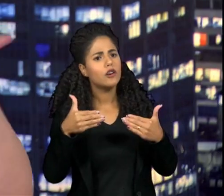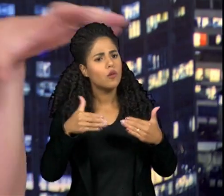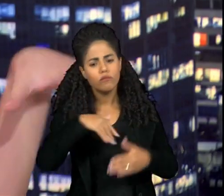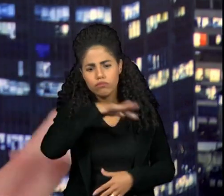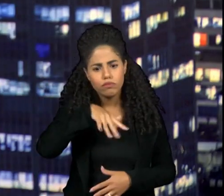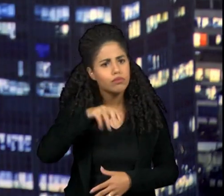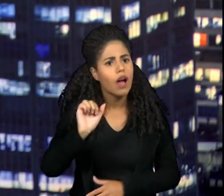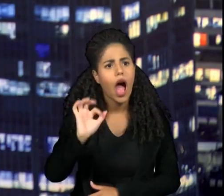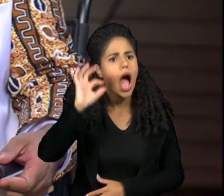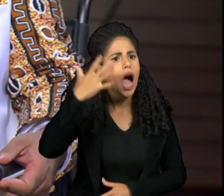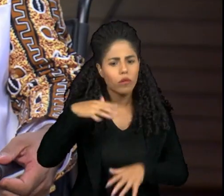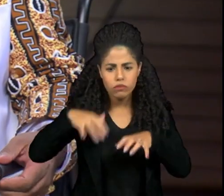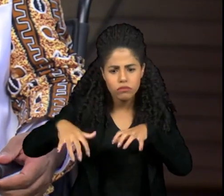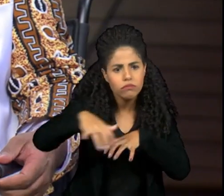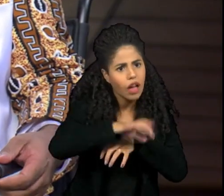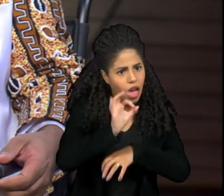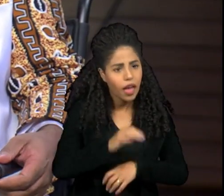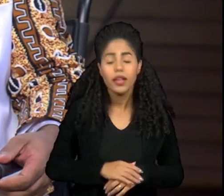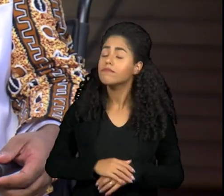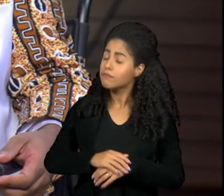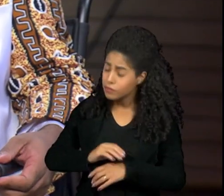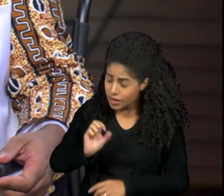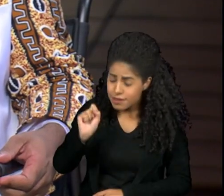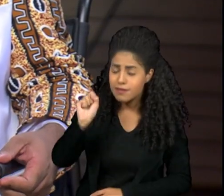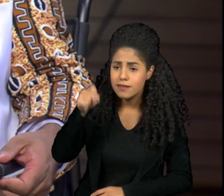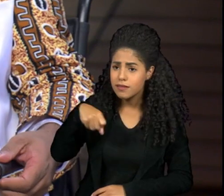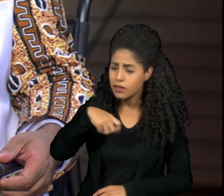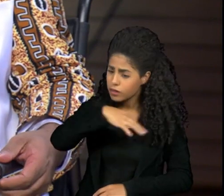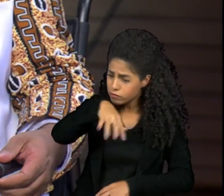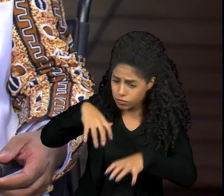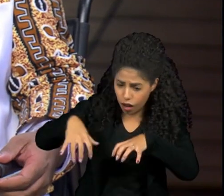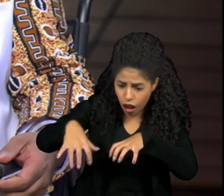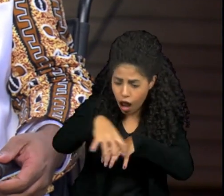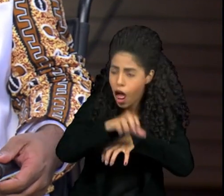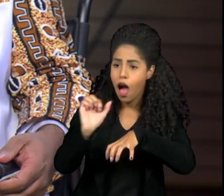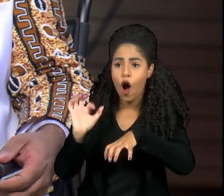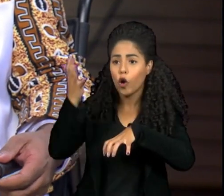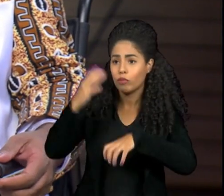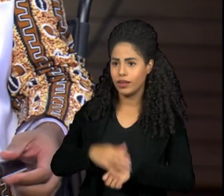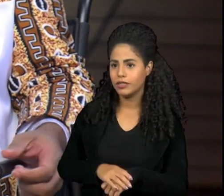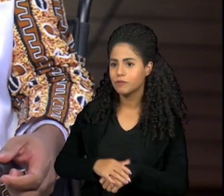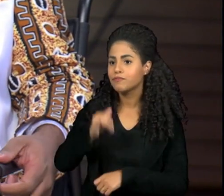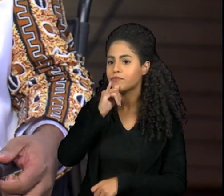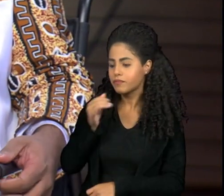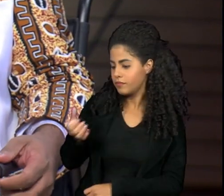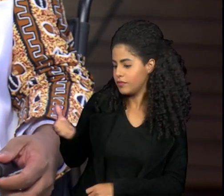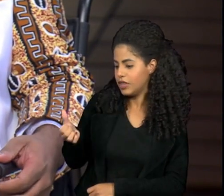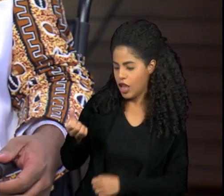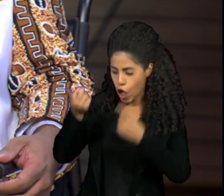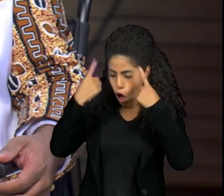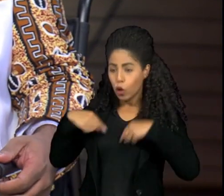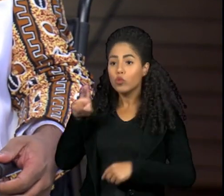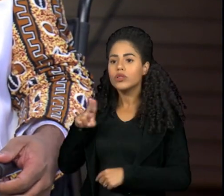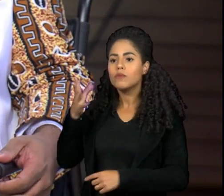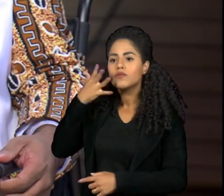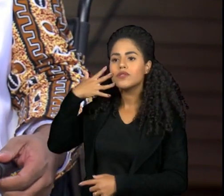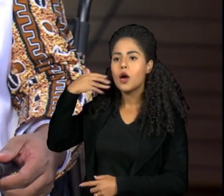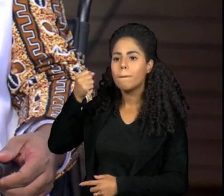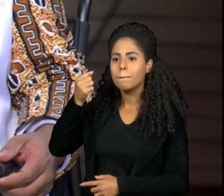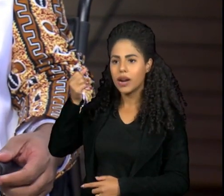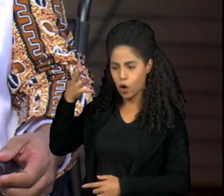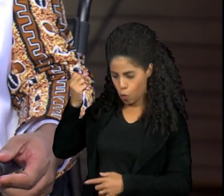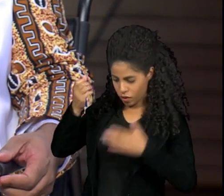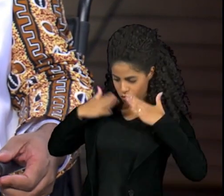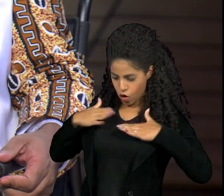todas as áreas. Todas as áreas, todas as áreas. Às sextas-feiras nós usamos branco, Andresa,